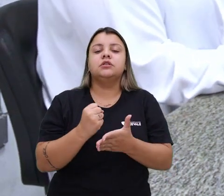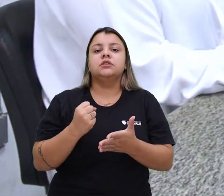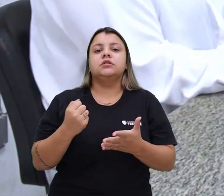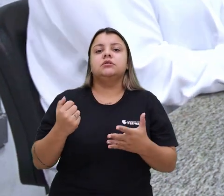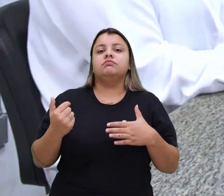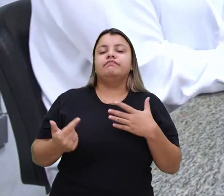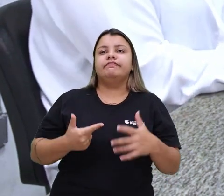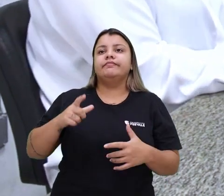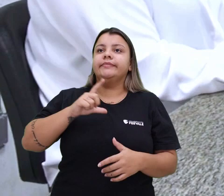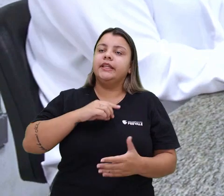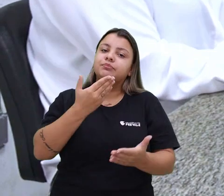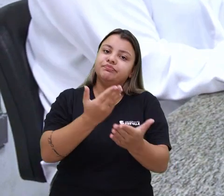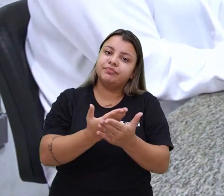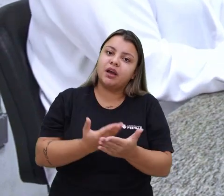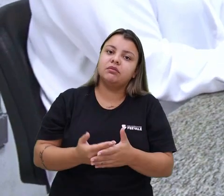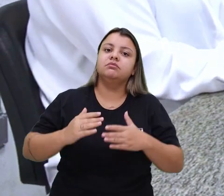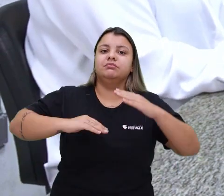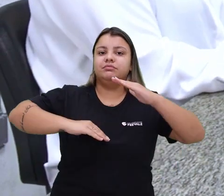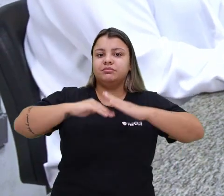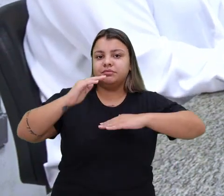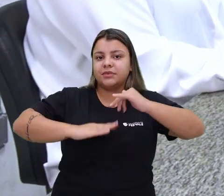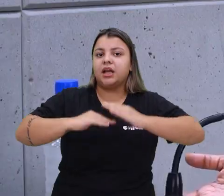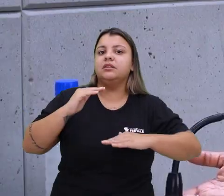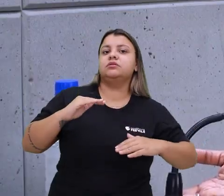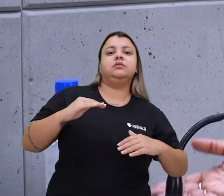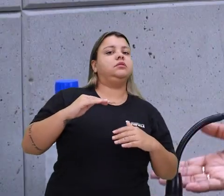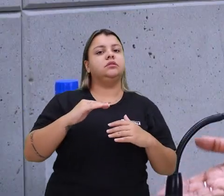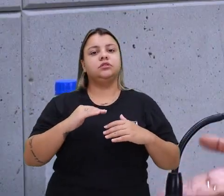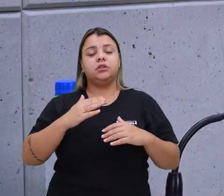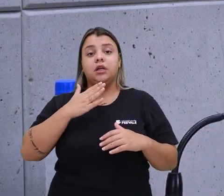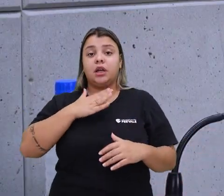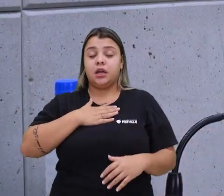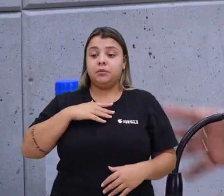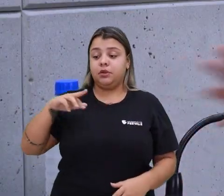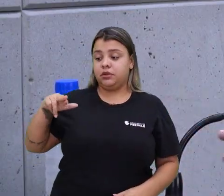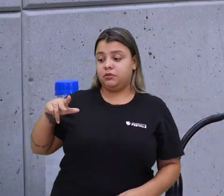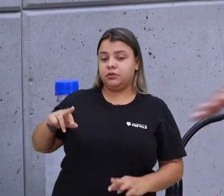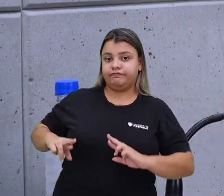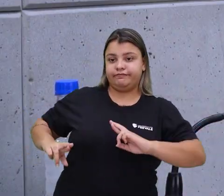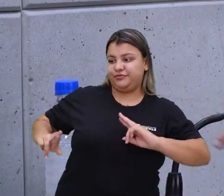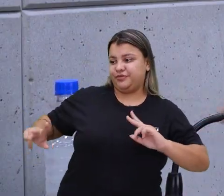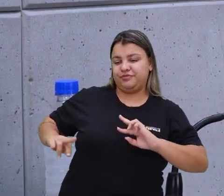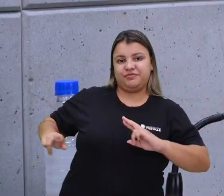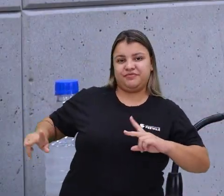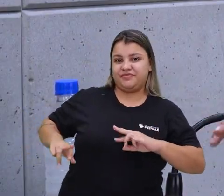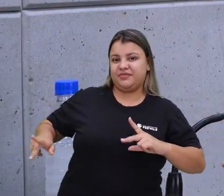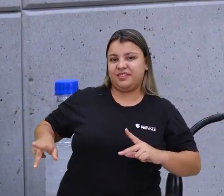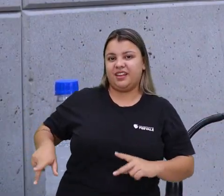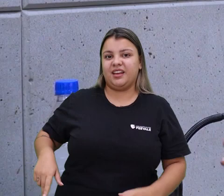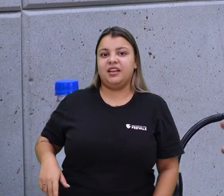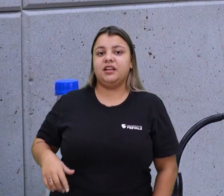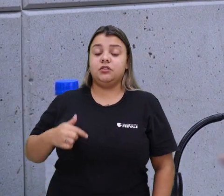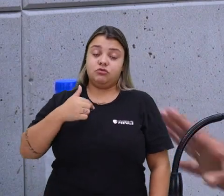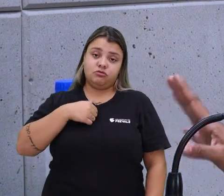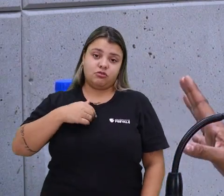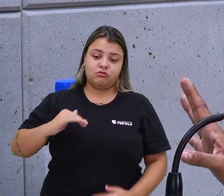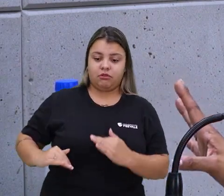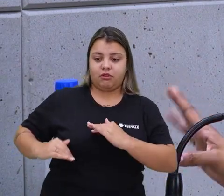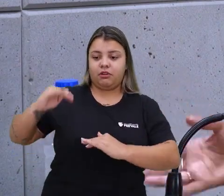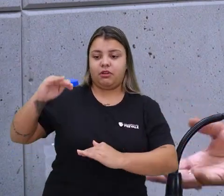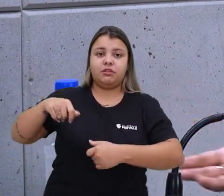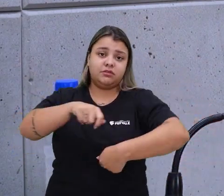tem aula prática né sim e a minha irmã ao contrário de mim que sempre viveu no meio das panelas ali minha